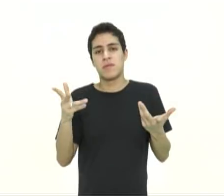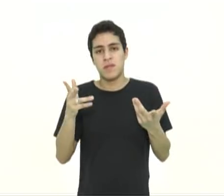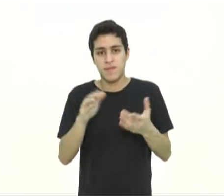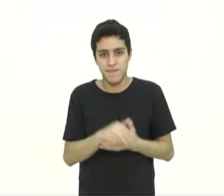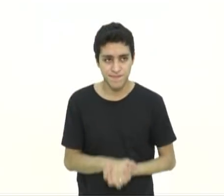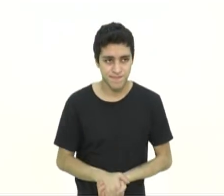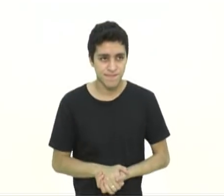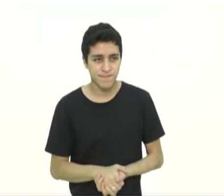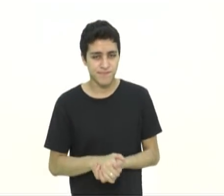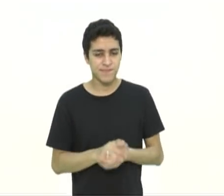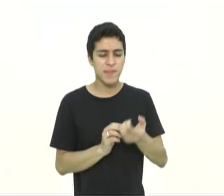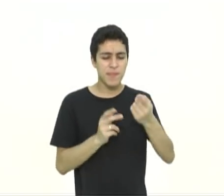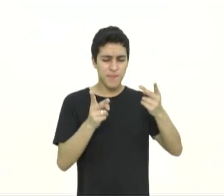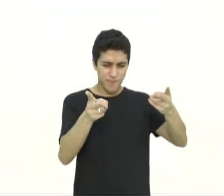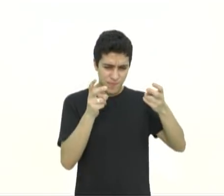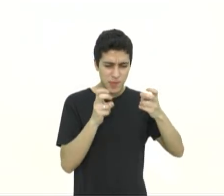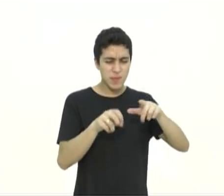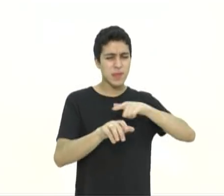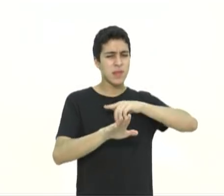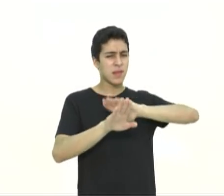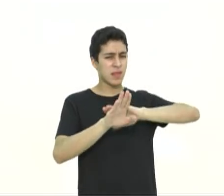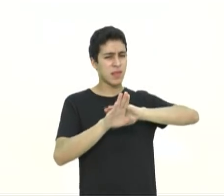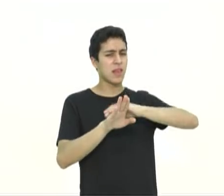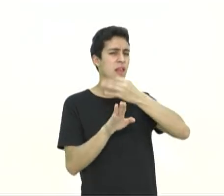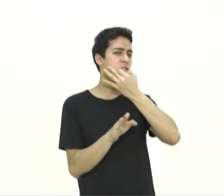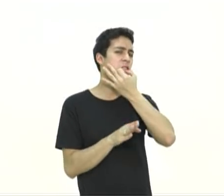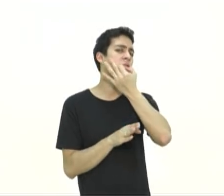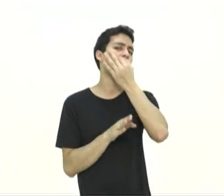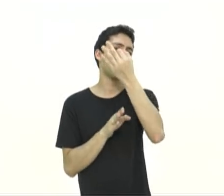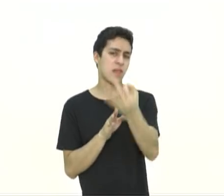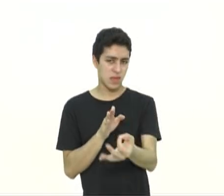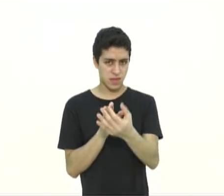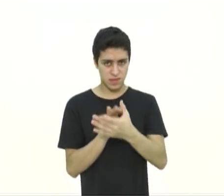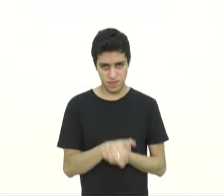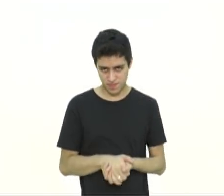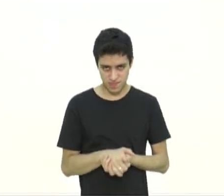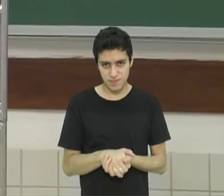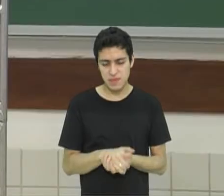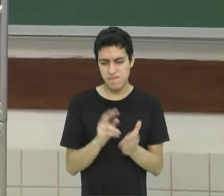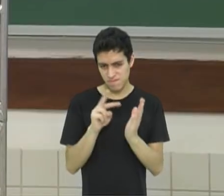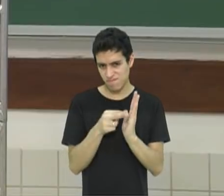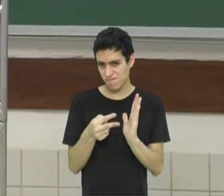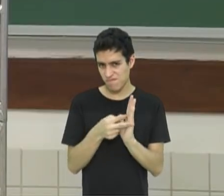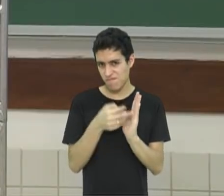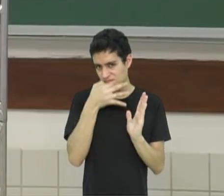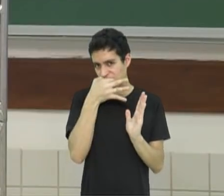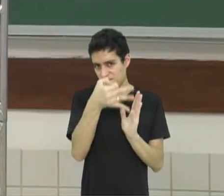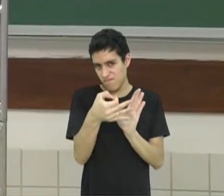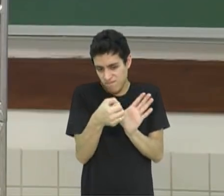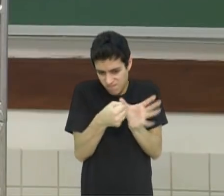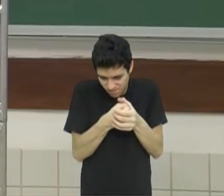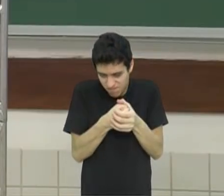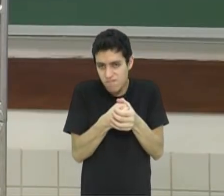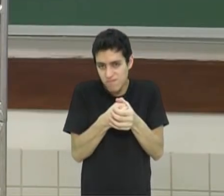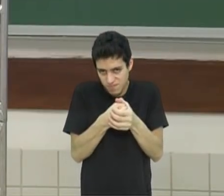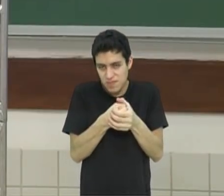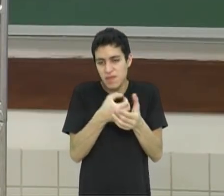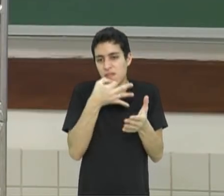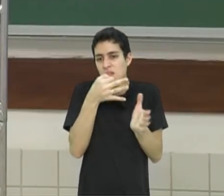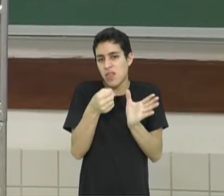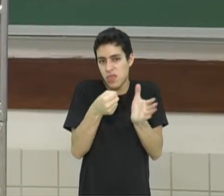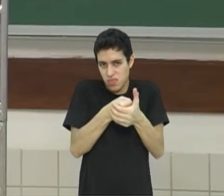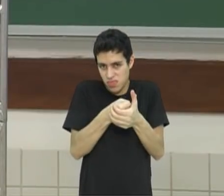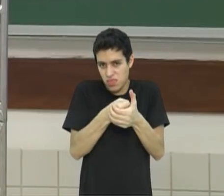Identificamos a crítica implícita, que era aquela crítica que estava escondida. Implícito quer dizer